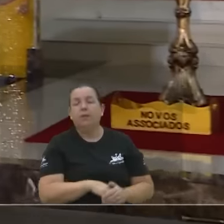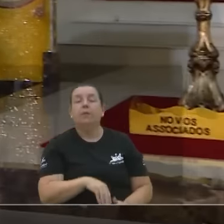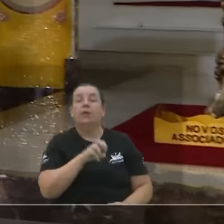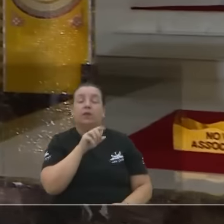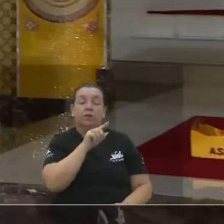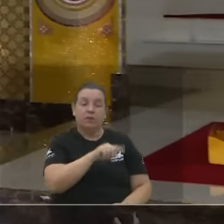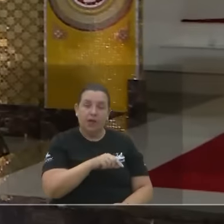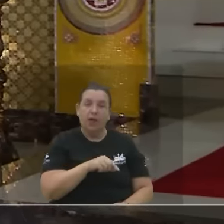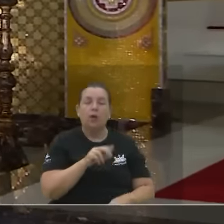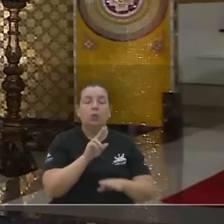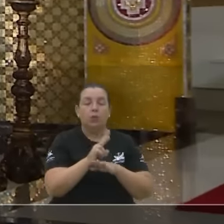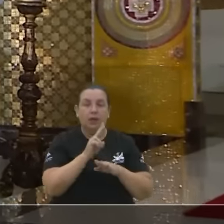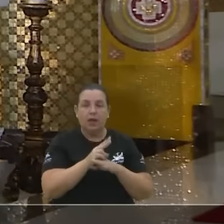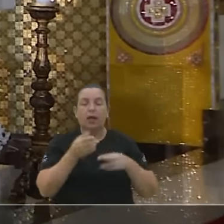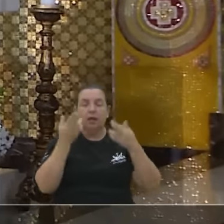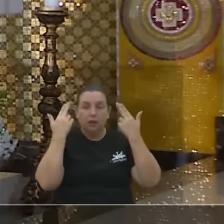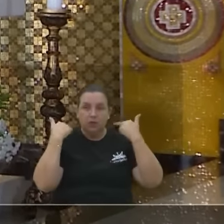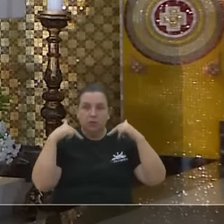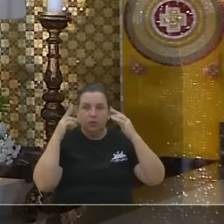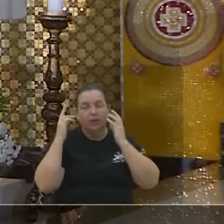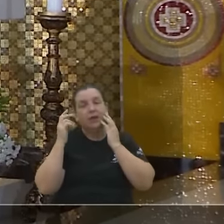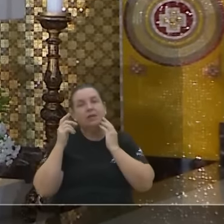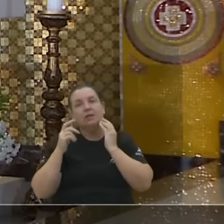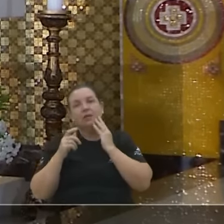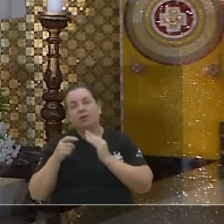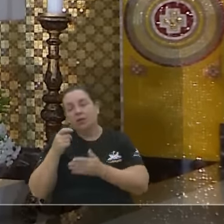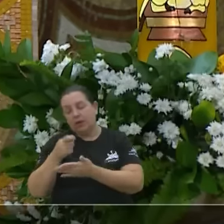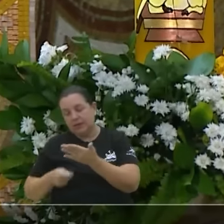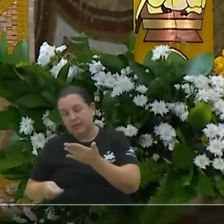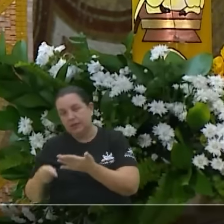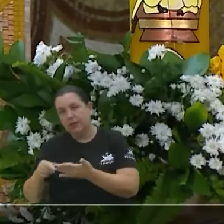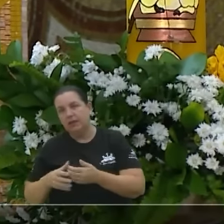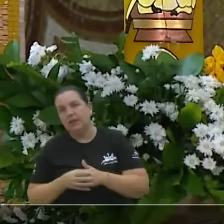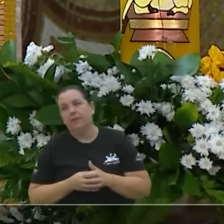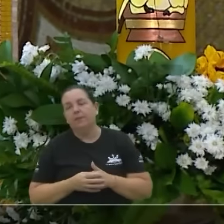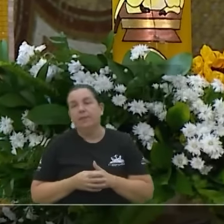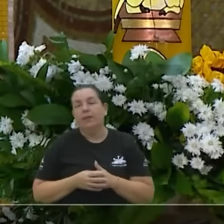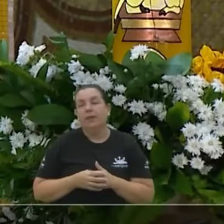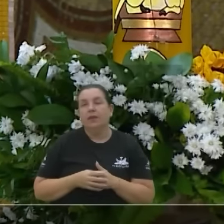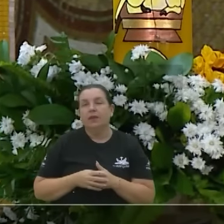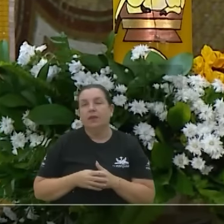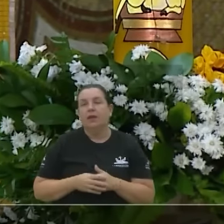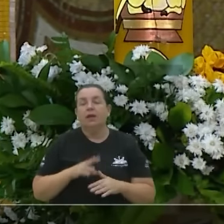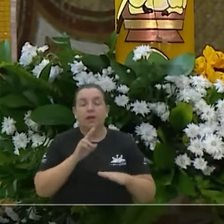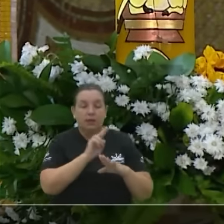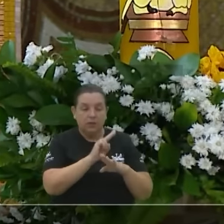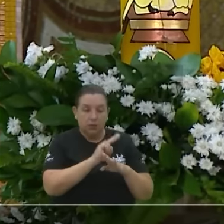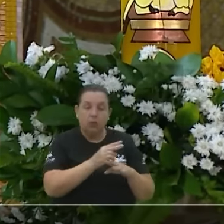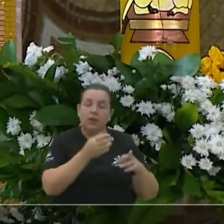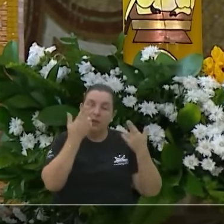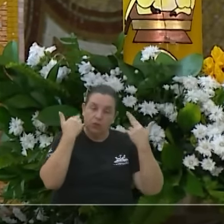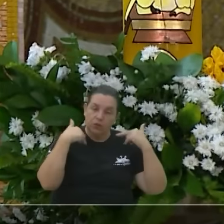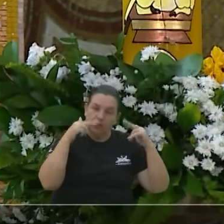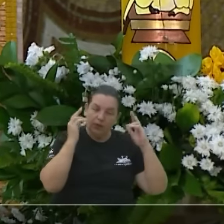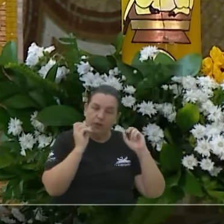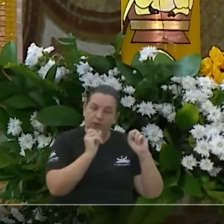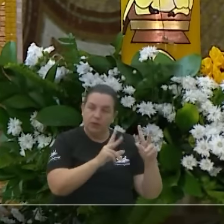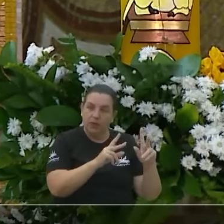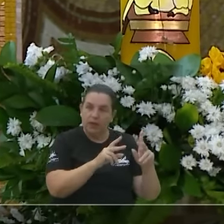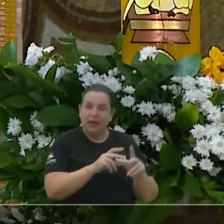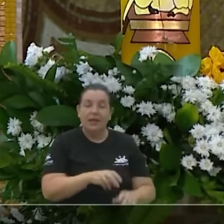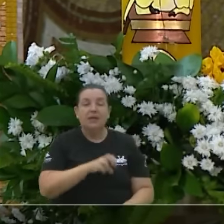sair com o rebanho, então assina aqui. Olha o que era: você cuida do rebanho, viu?